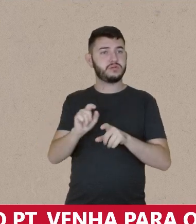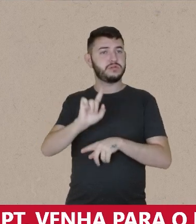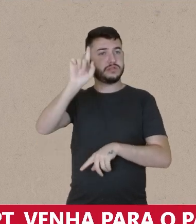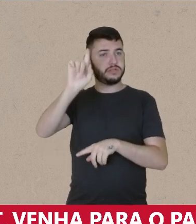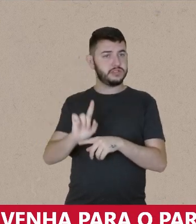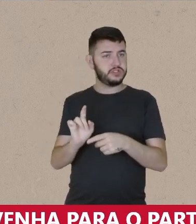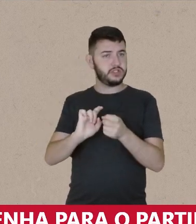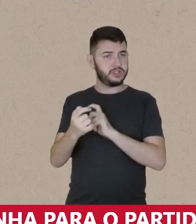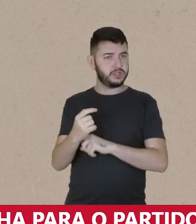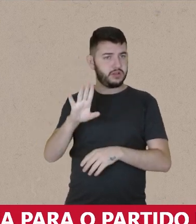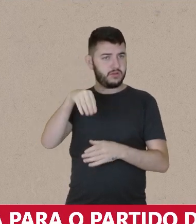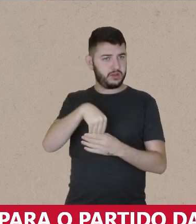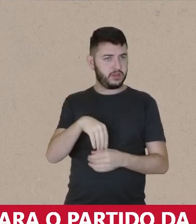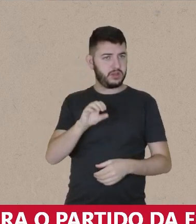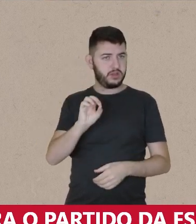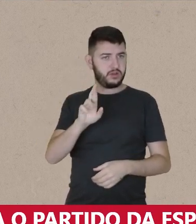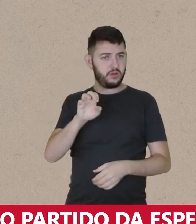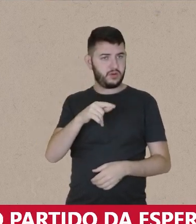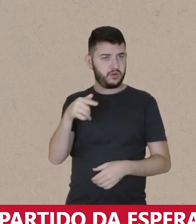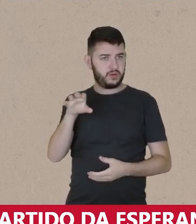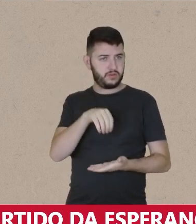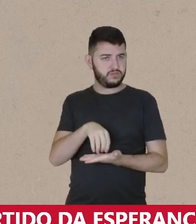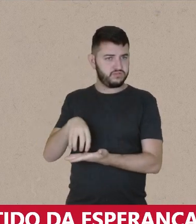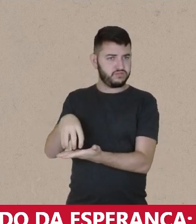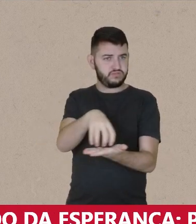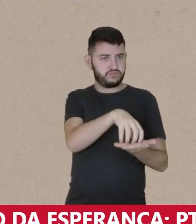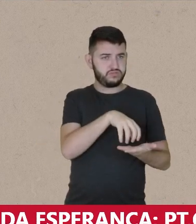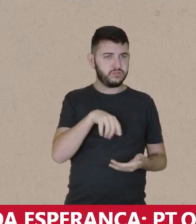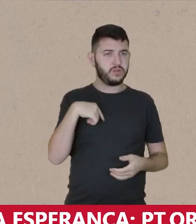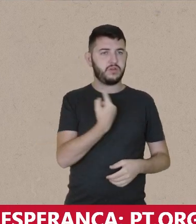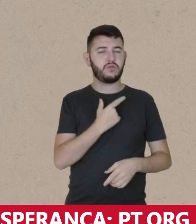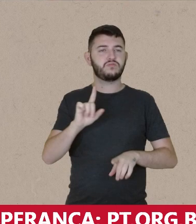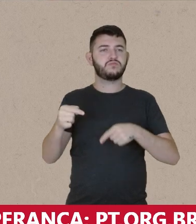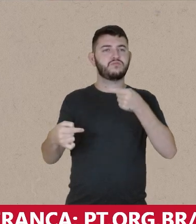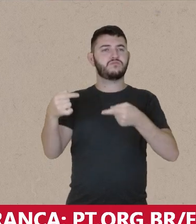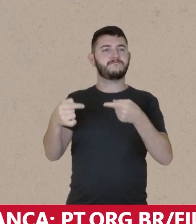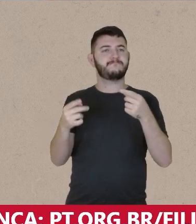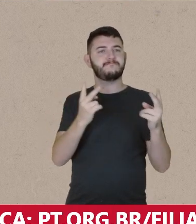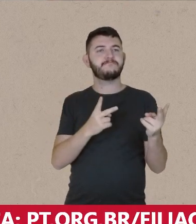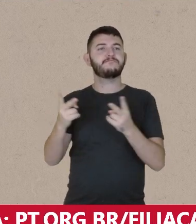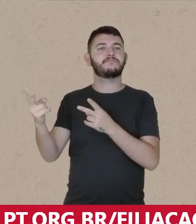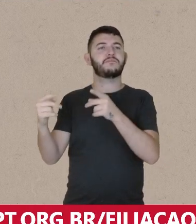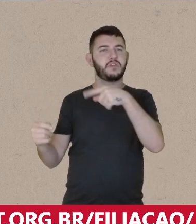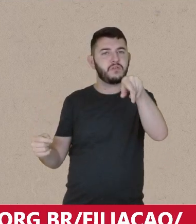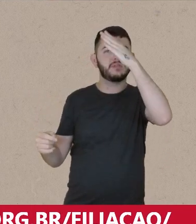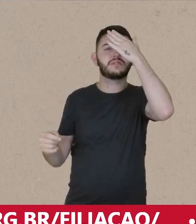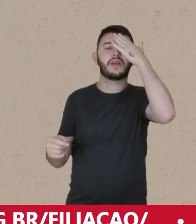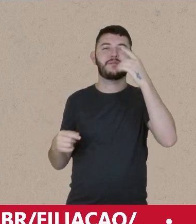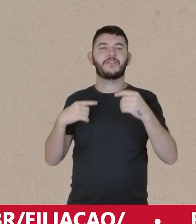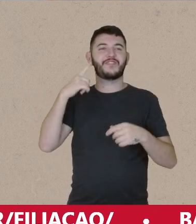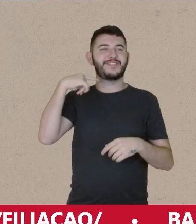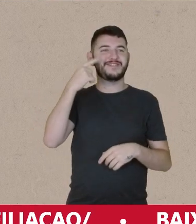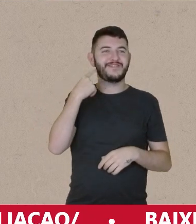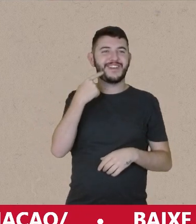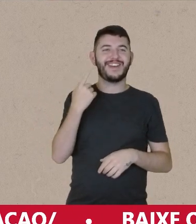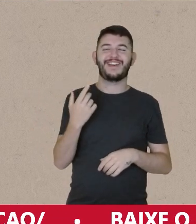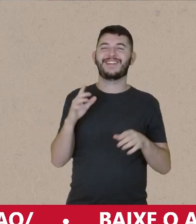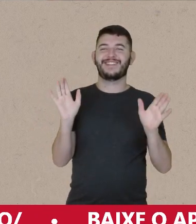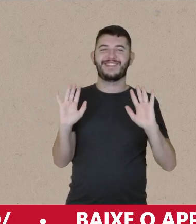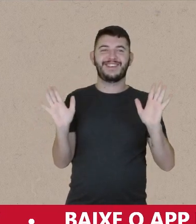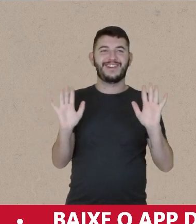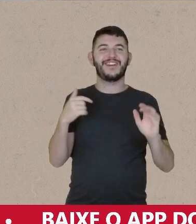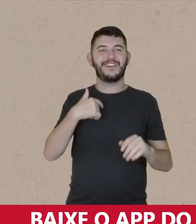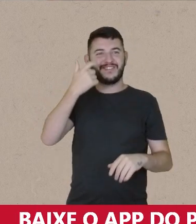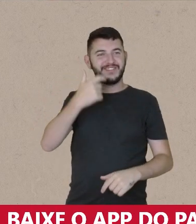desse órgão, né? Mas são questões que a gente ainda está discutindo. Você sabe que eu não sou advogada, sou sanitarista, né?